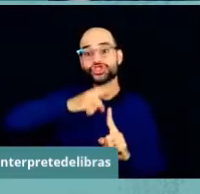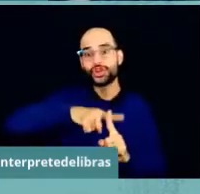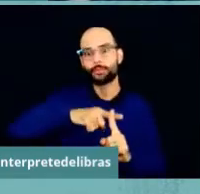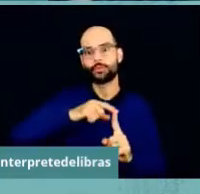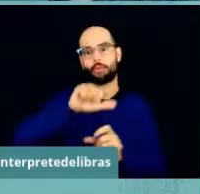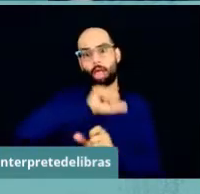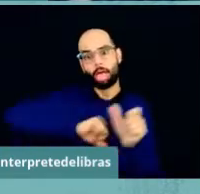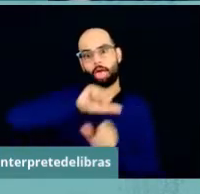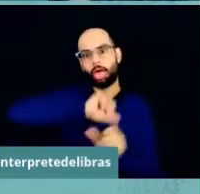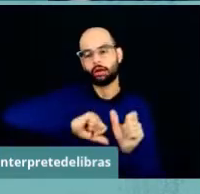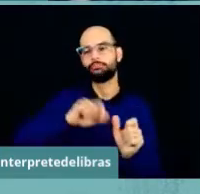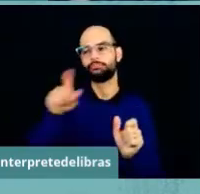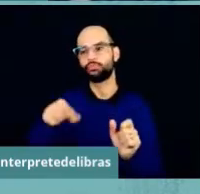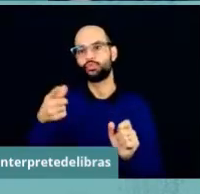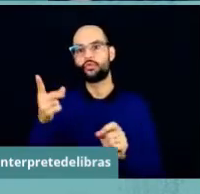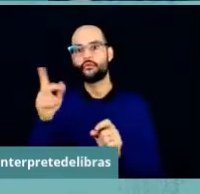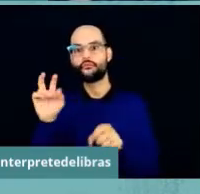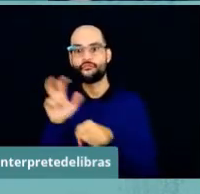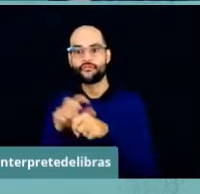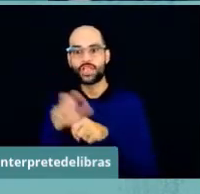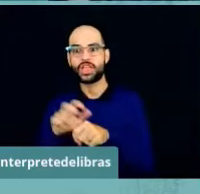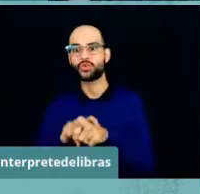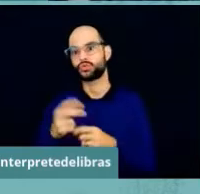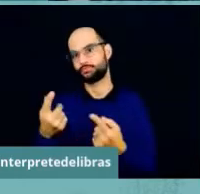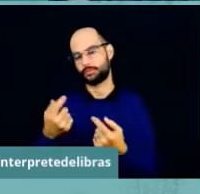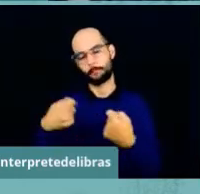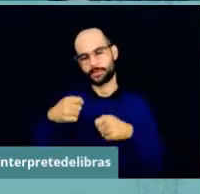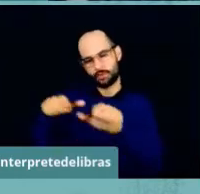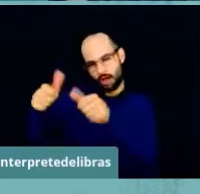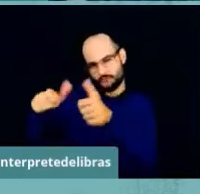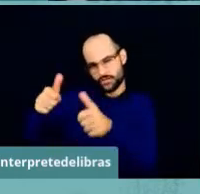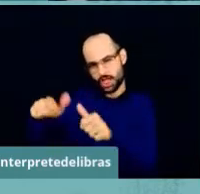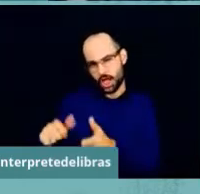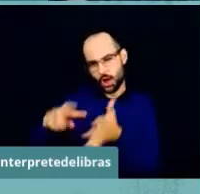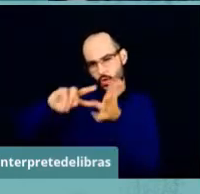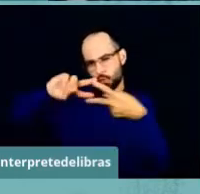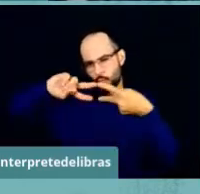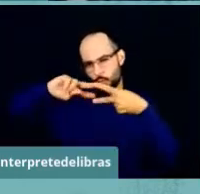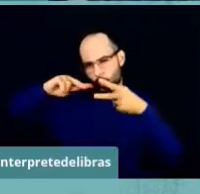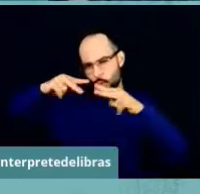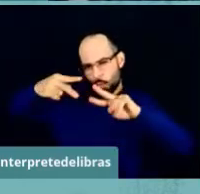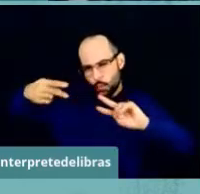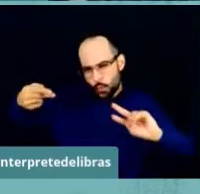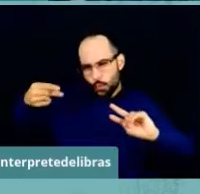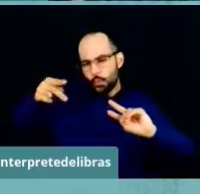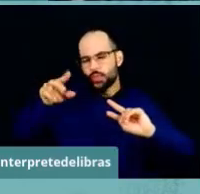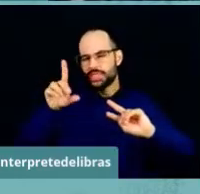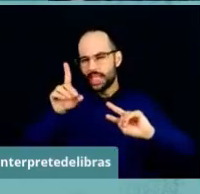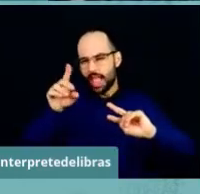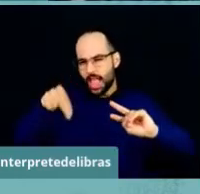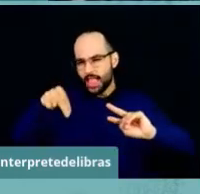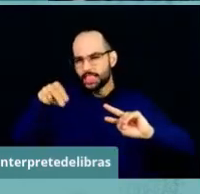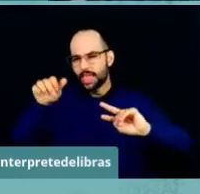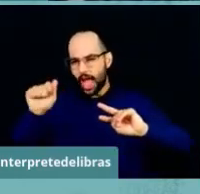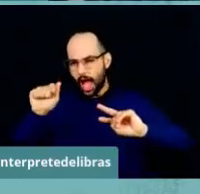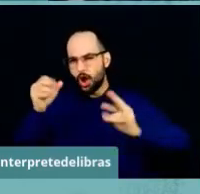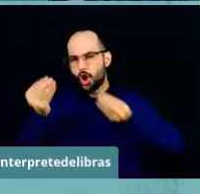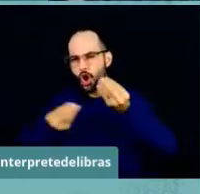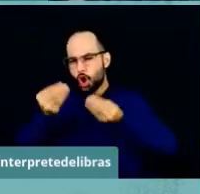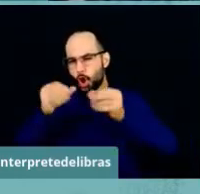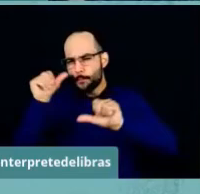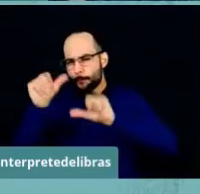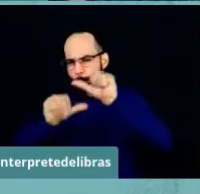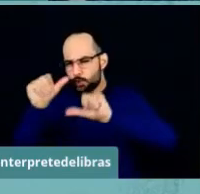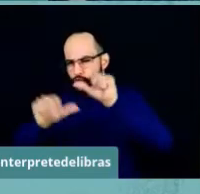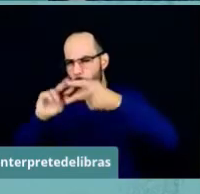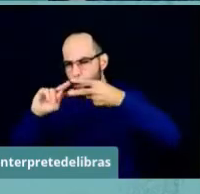sequenciar, como foi dito na aula anterior, eu faço o sequenciamento desse novo vírus, dessa mutação, e aí crio